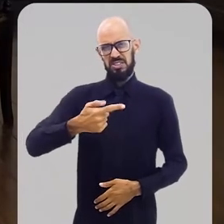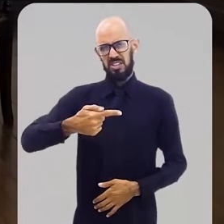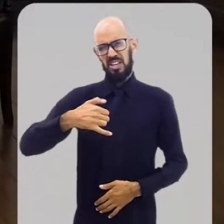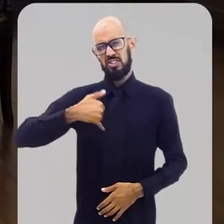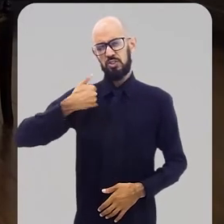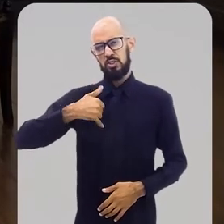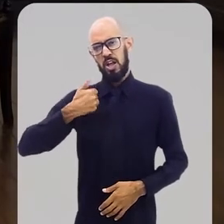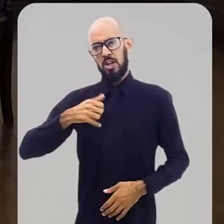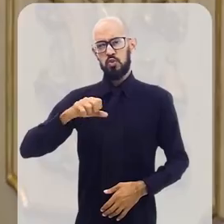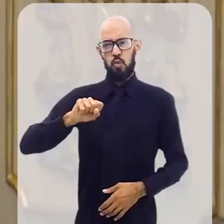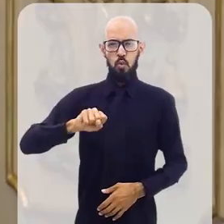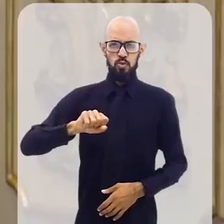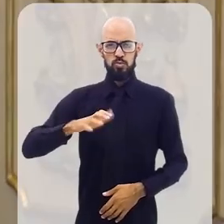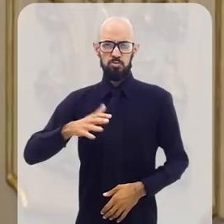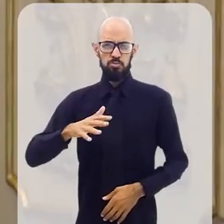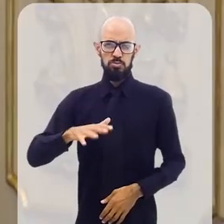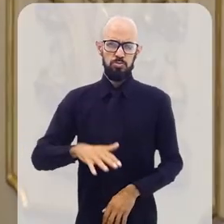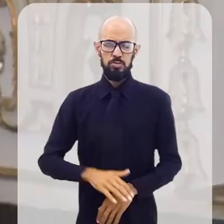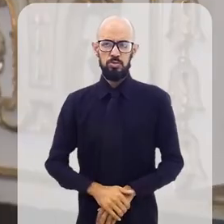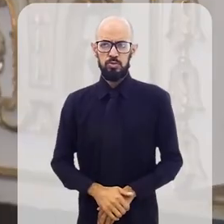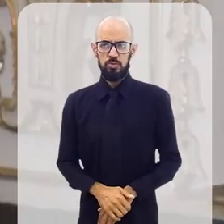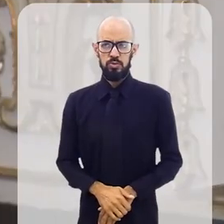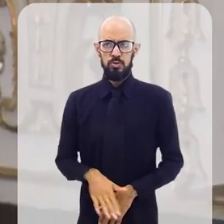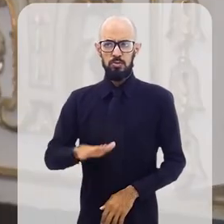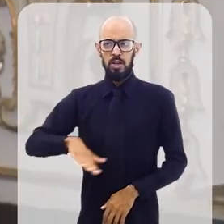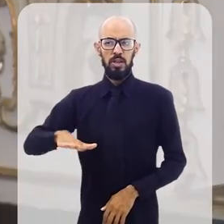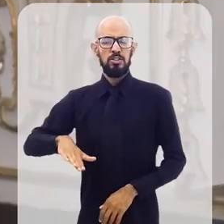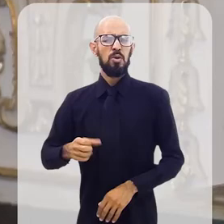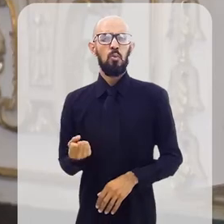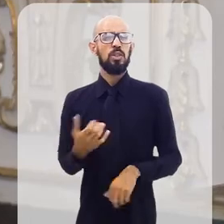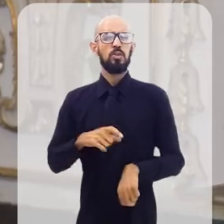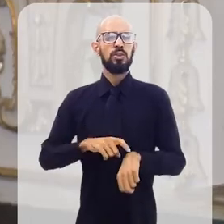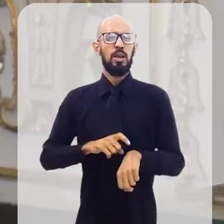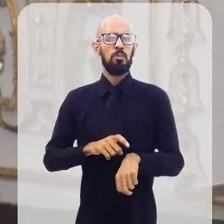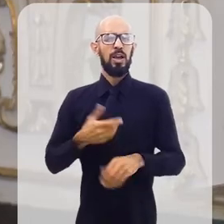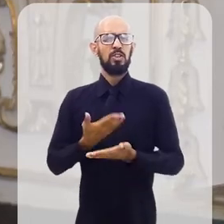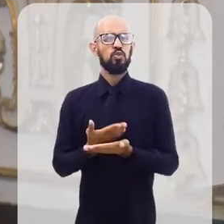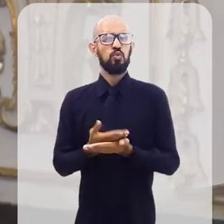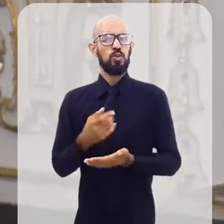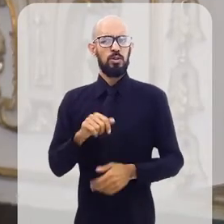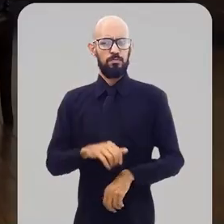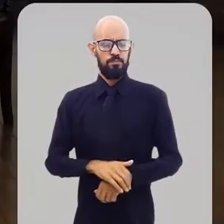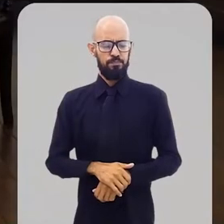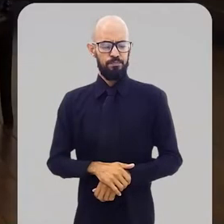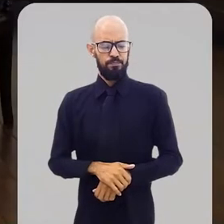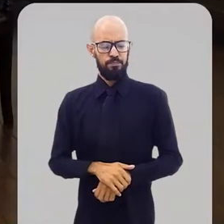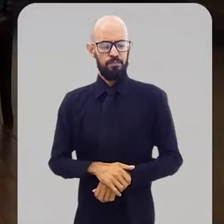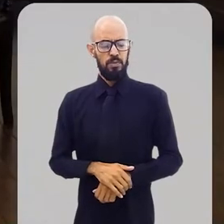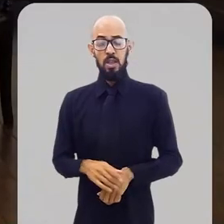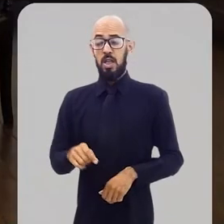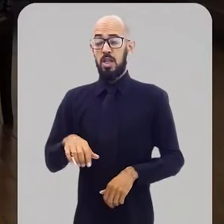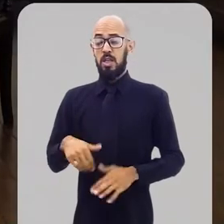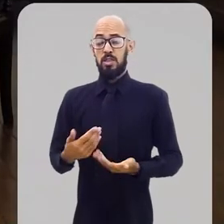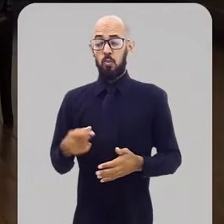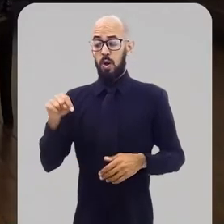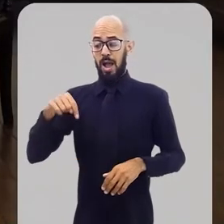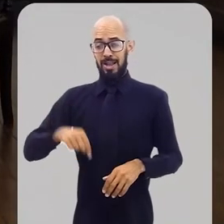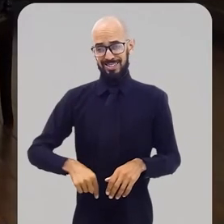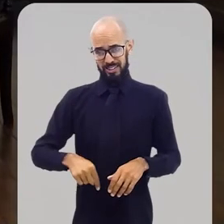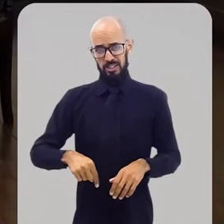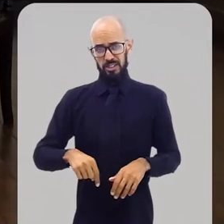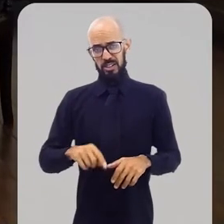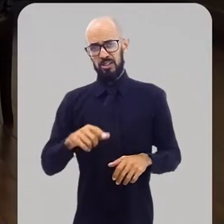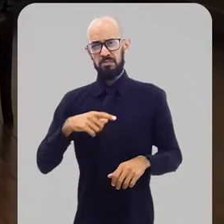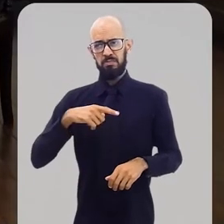anos 7 anos 8 Dois Idiotas para criança estuda aqui na Arquidiocese é um uns